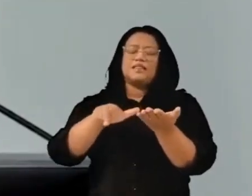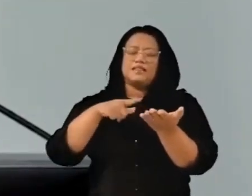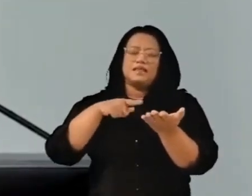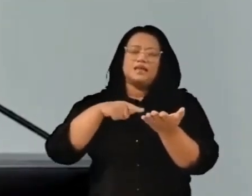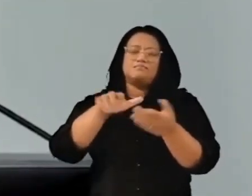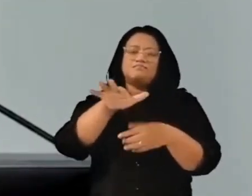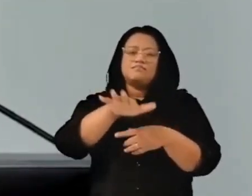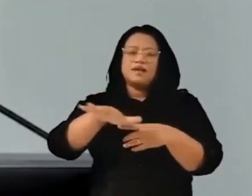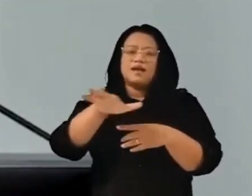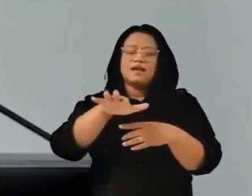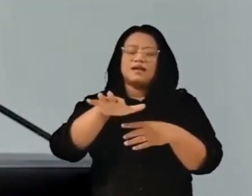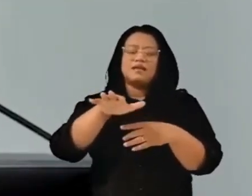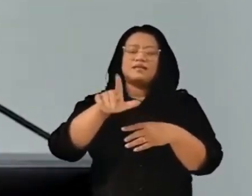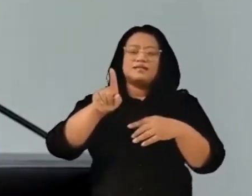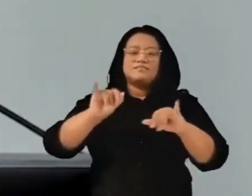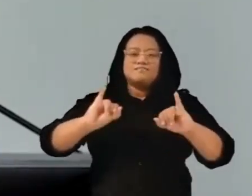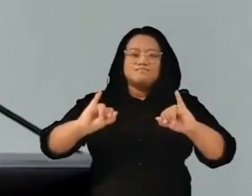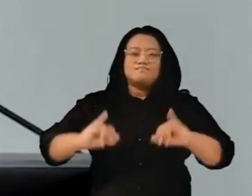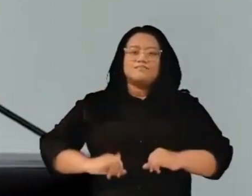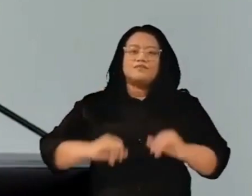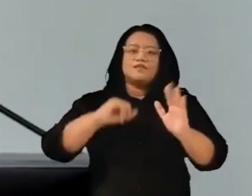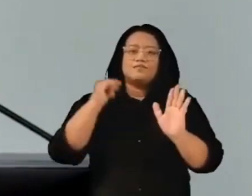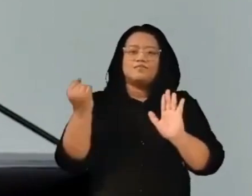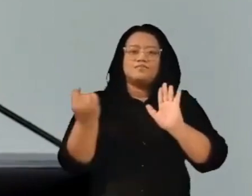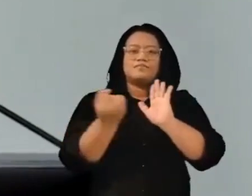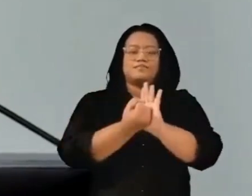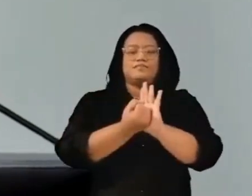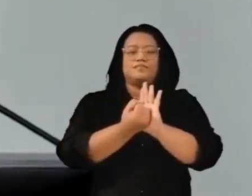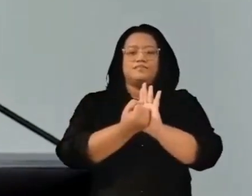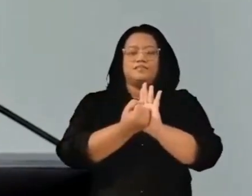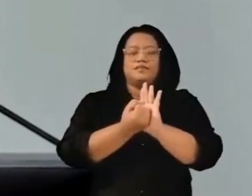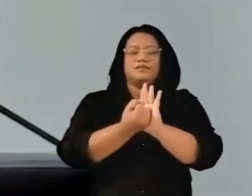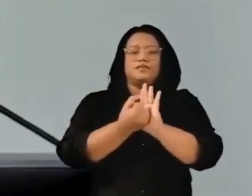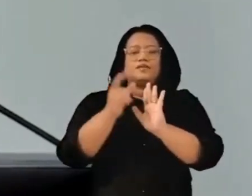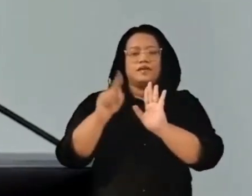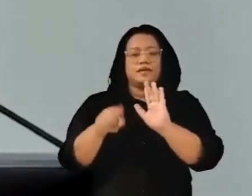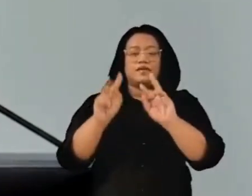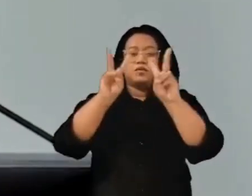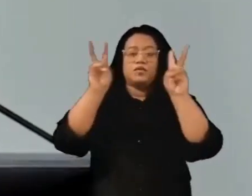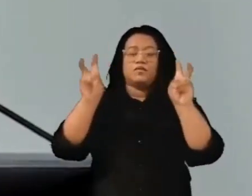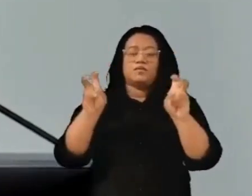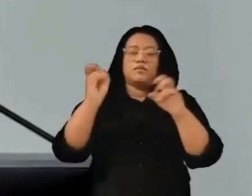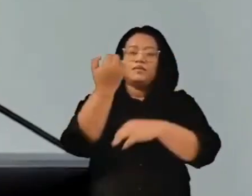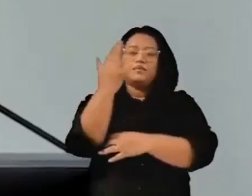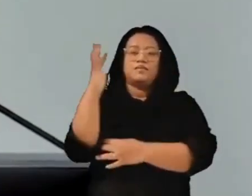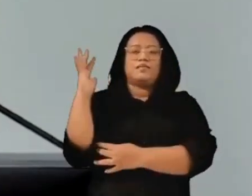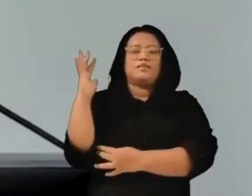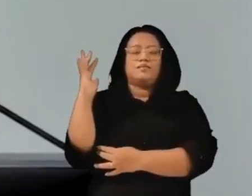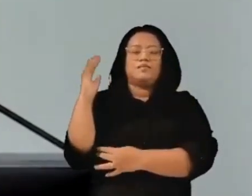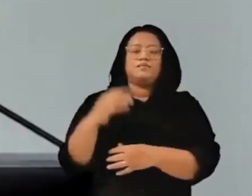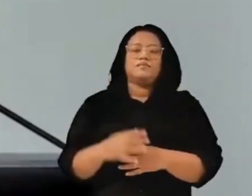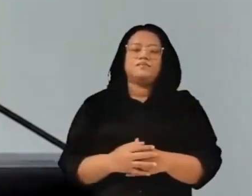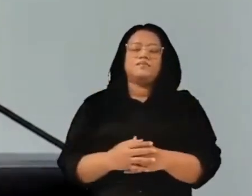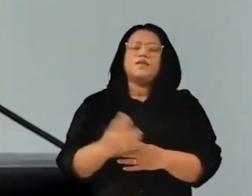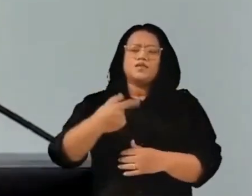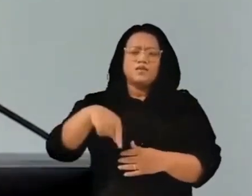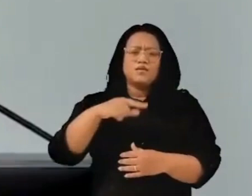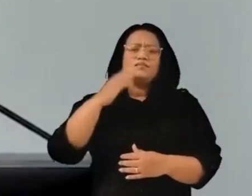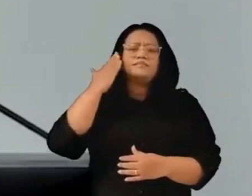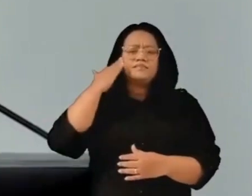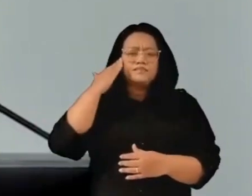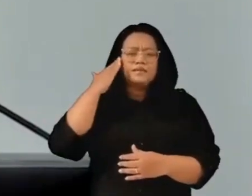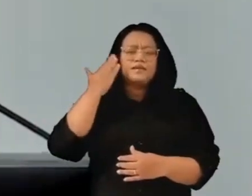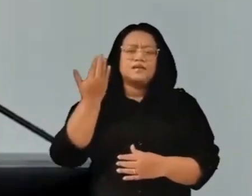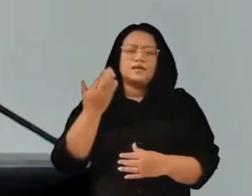que sofrem impactos com a questão ambiental, nós entendemos nesse grupo